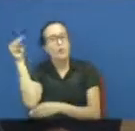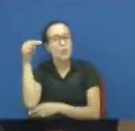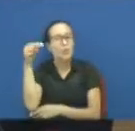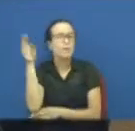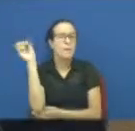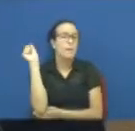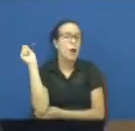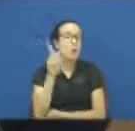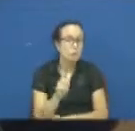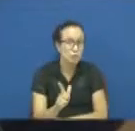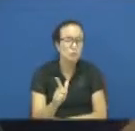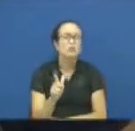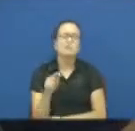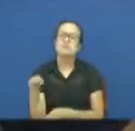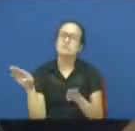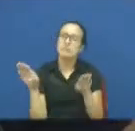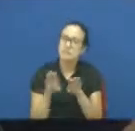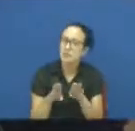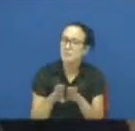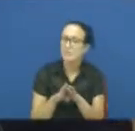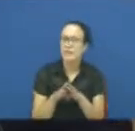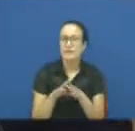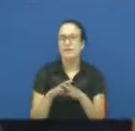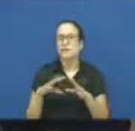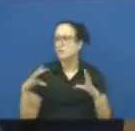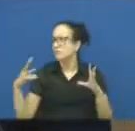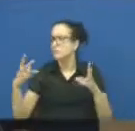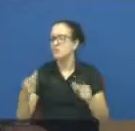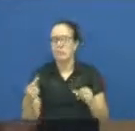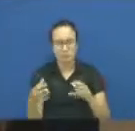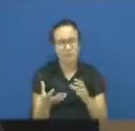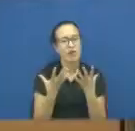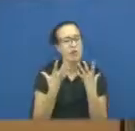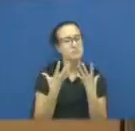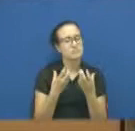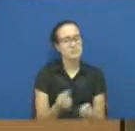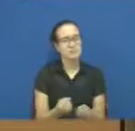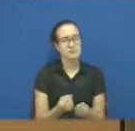adesão de toda a população e de toda a sociedade a partir de agora.